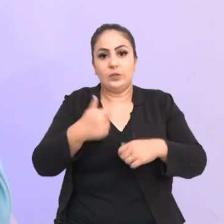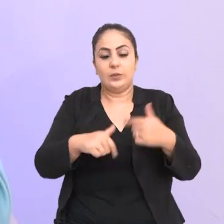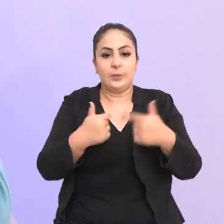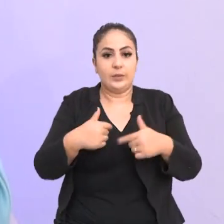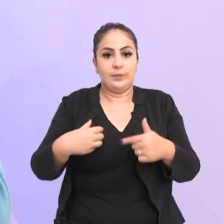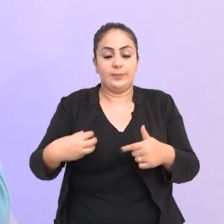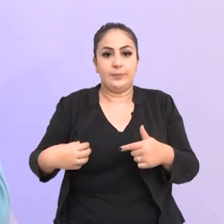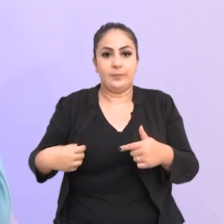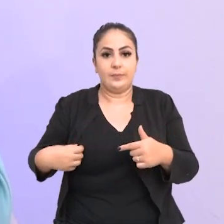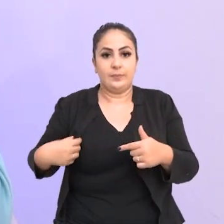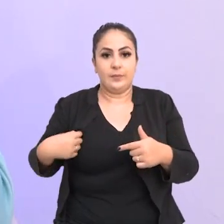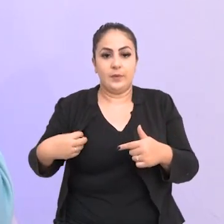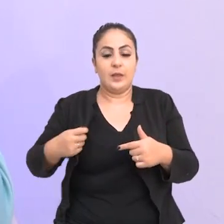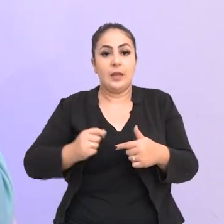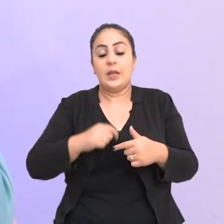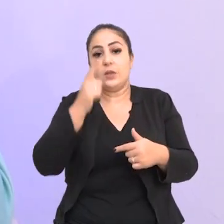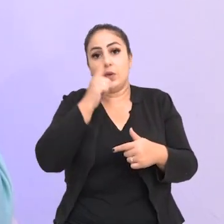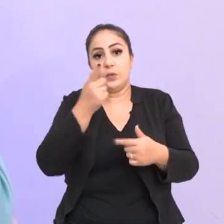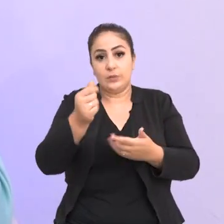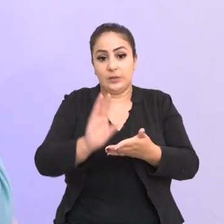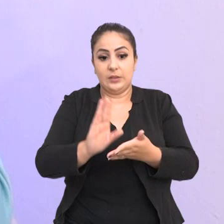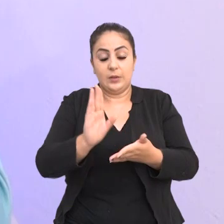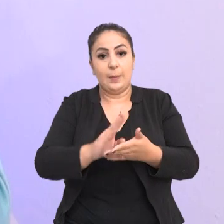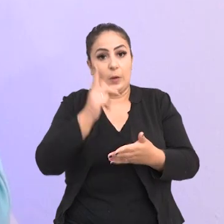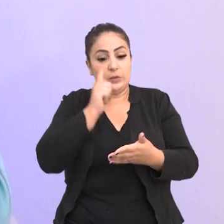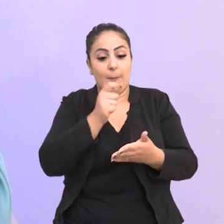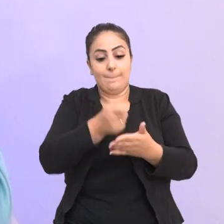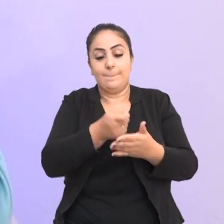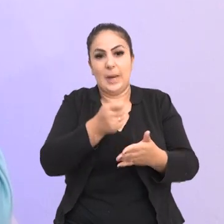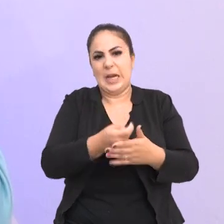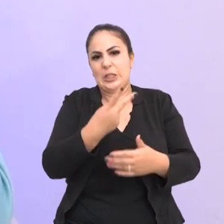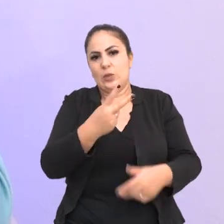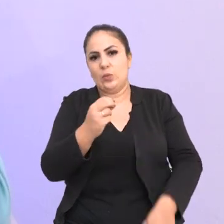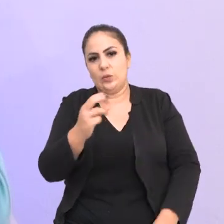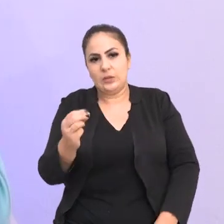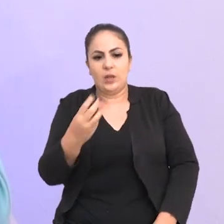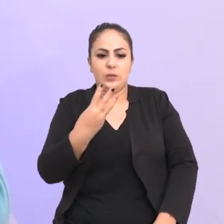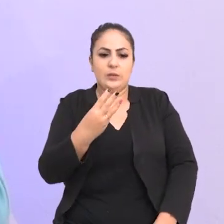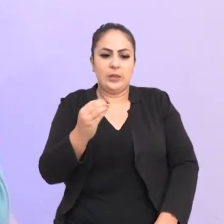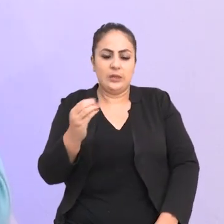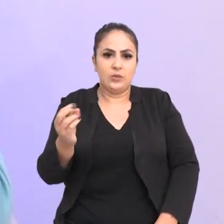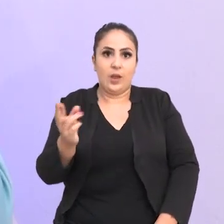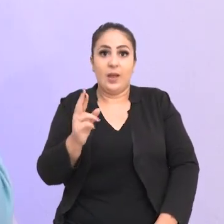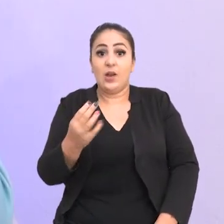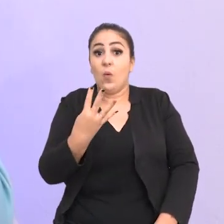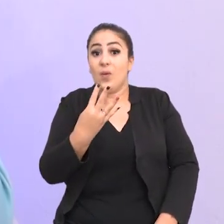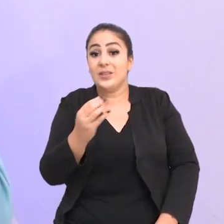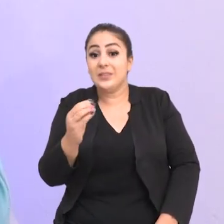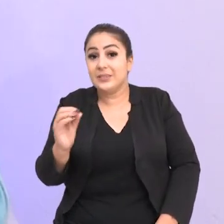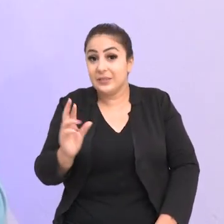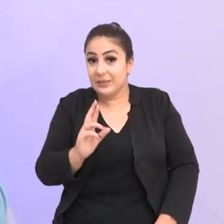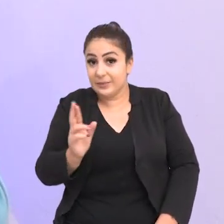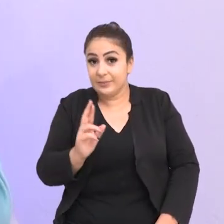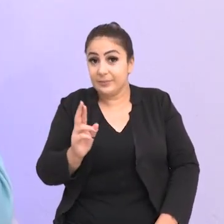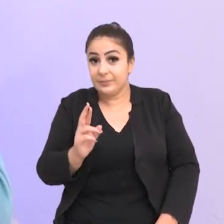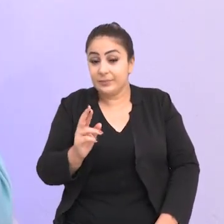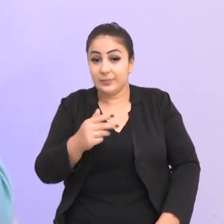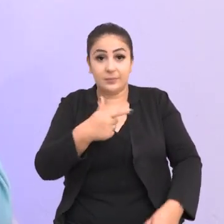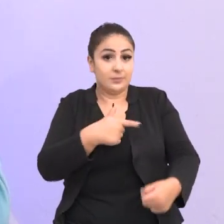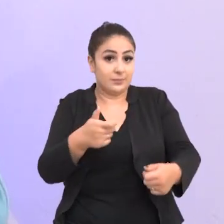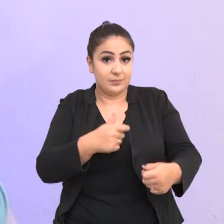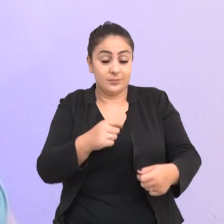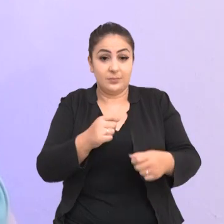consegue trabalhar e não vai ter recursos para pagar R$200, R$300, R$400